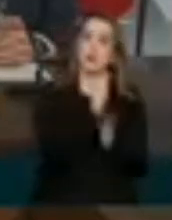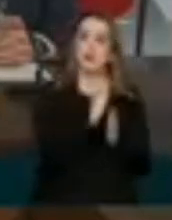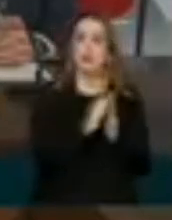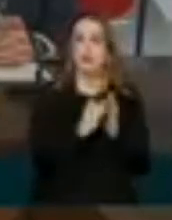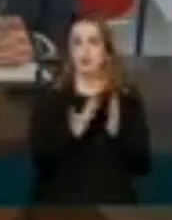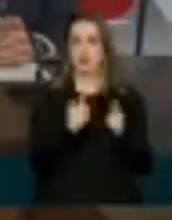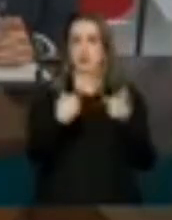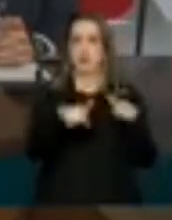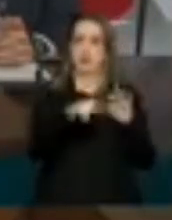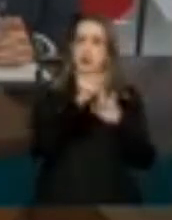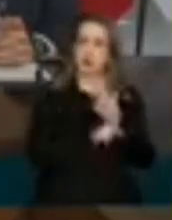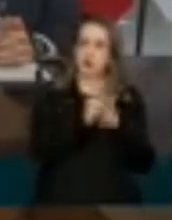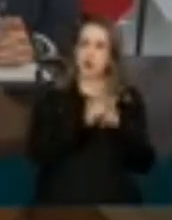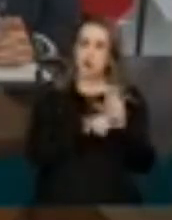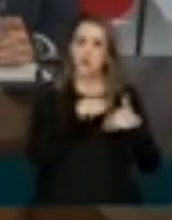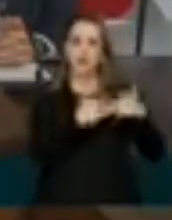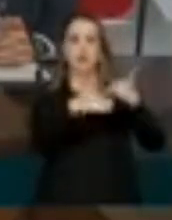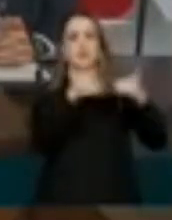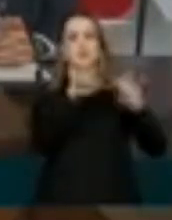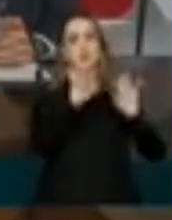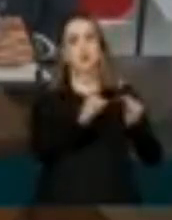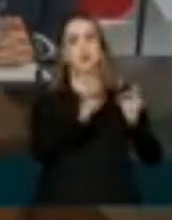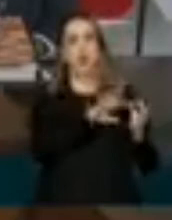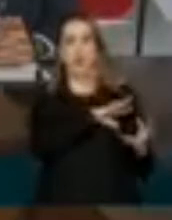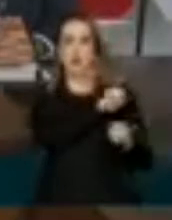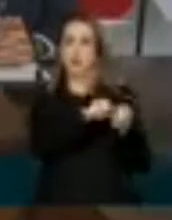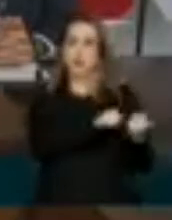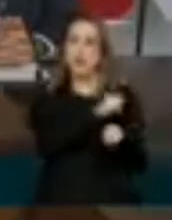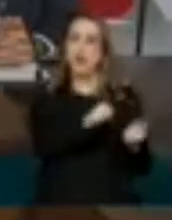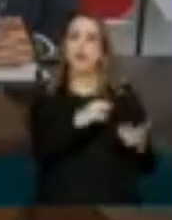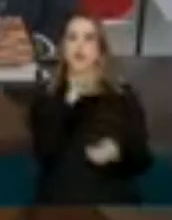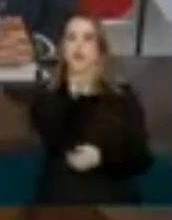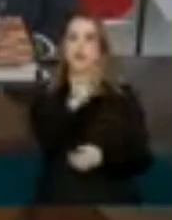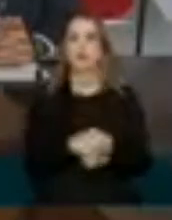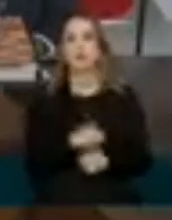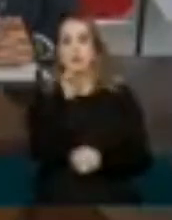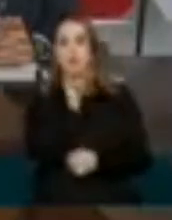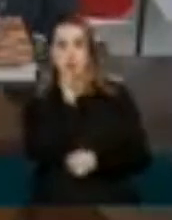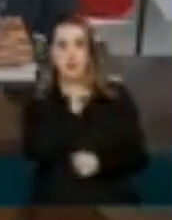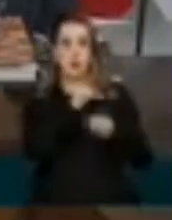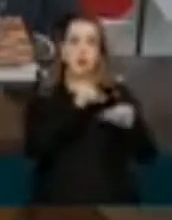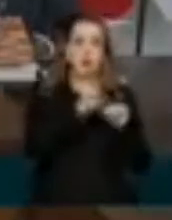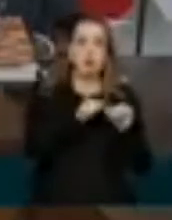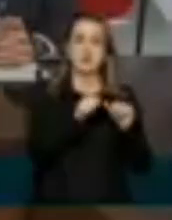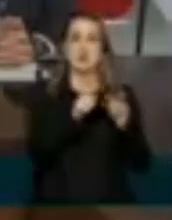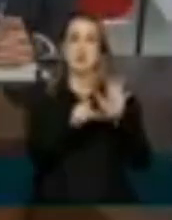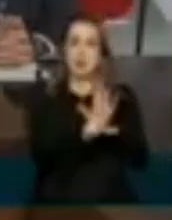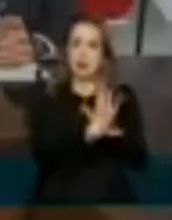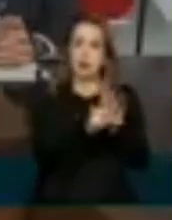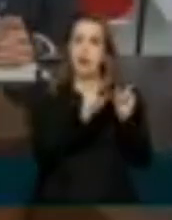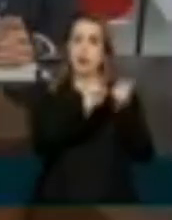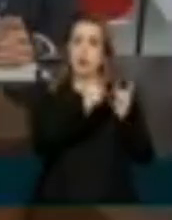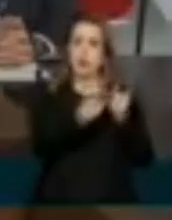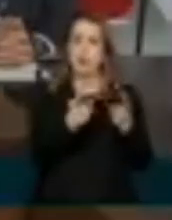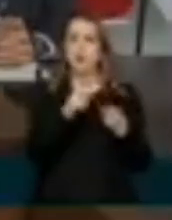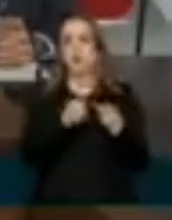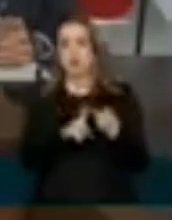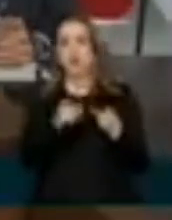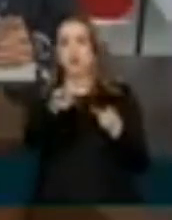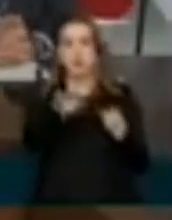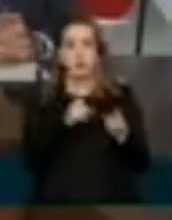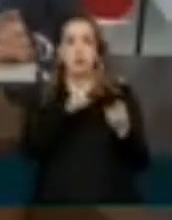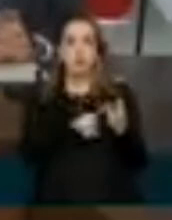permitir o crescimento sustentado da nossa economia nos próximos anos, como a reforma administrativa, a reforma tributária, a nova